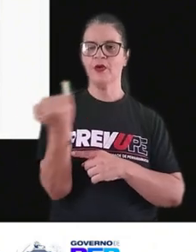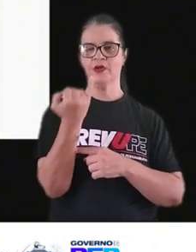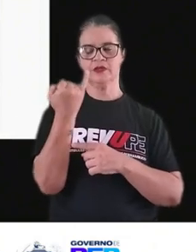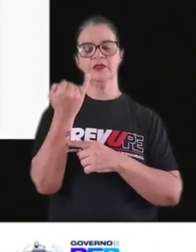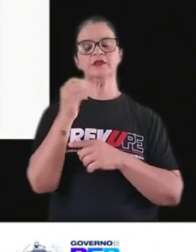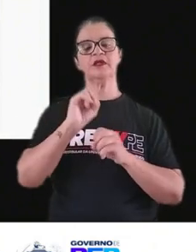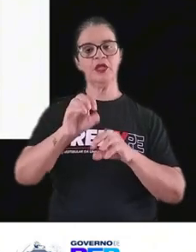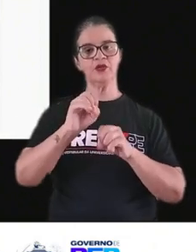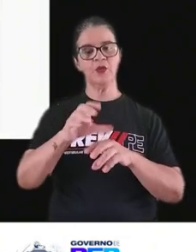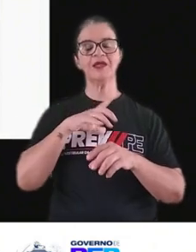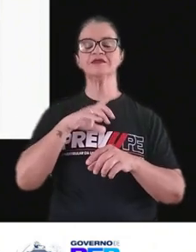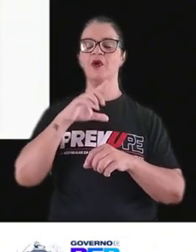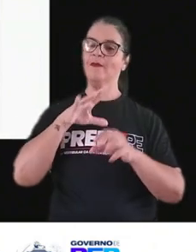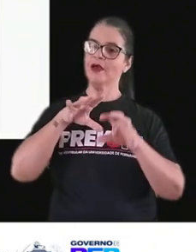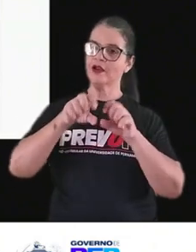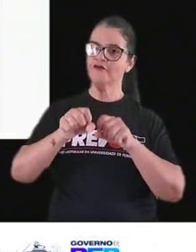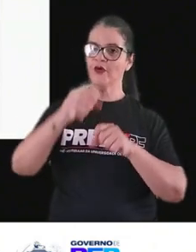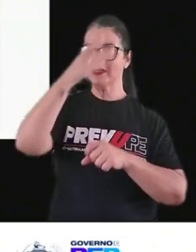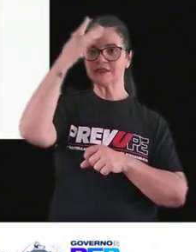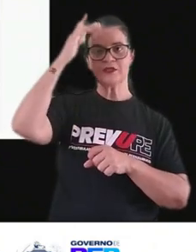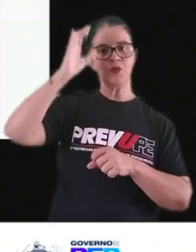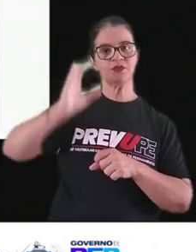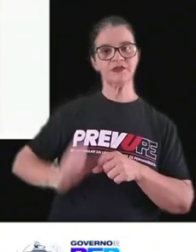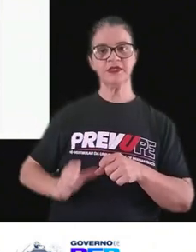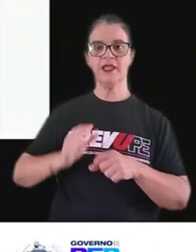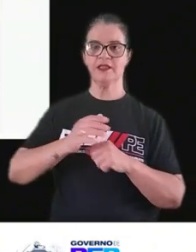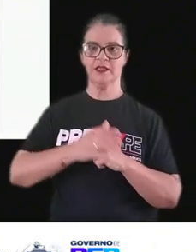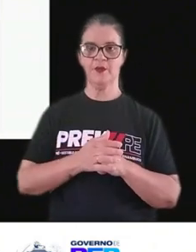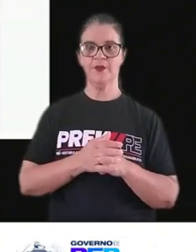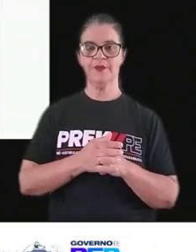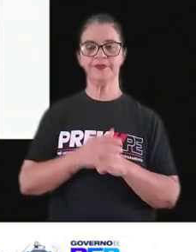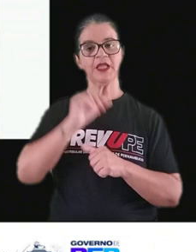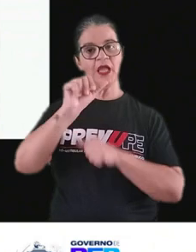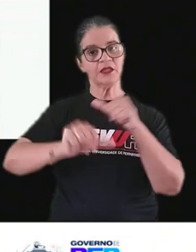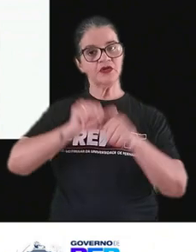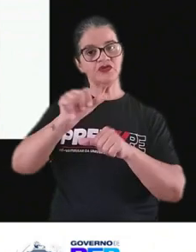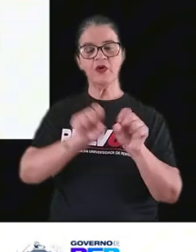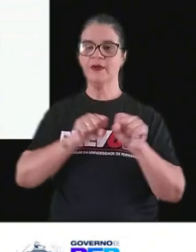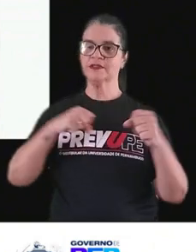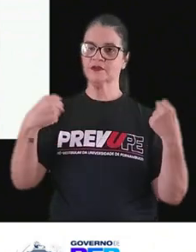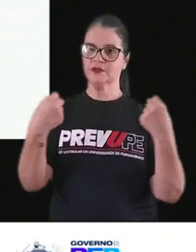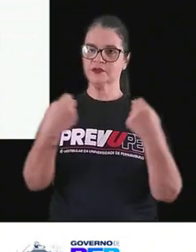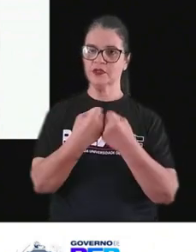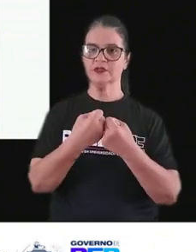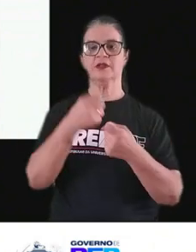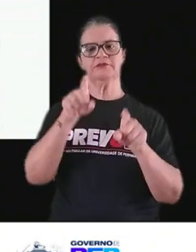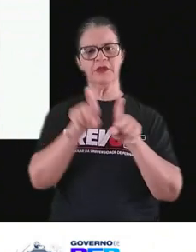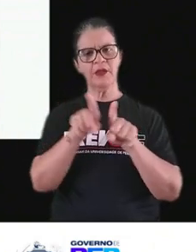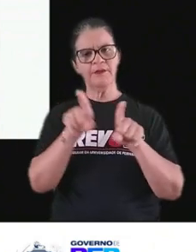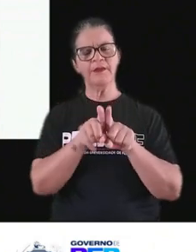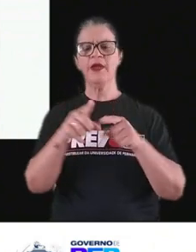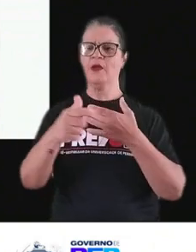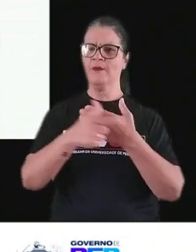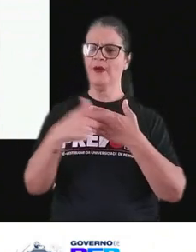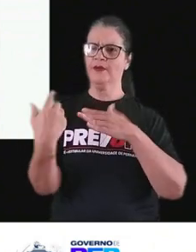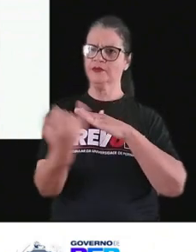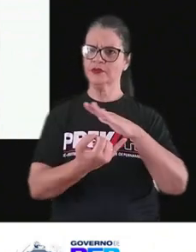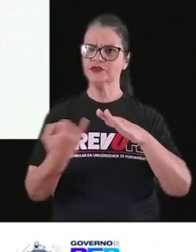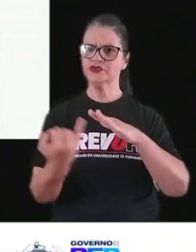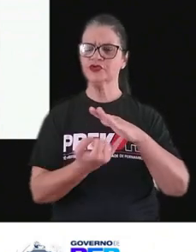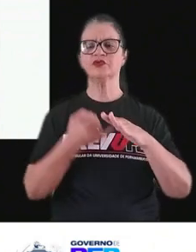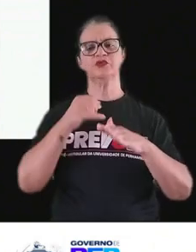da educação para a formação do cidadão e a transformação da sociedade bem como o papel das